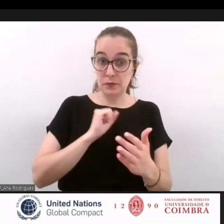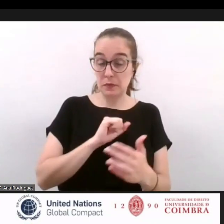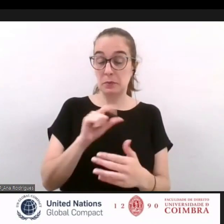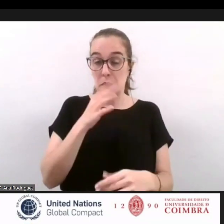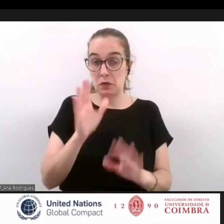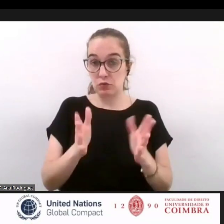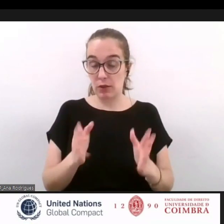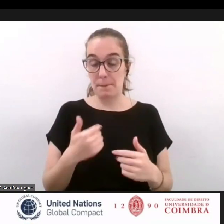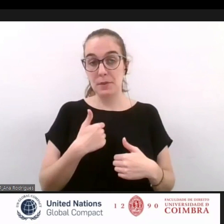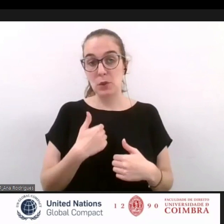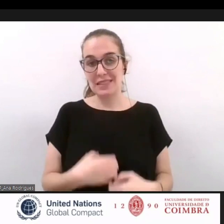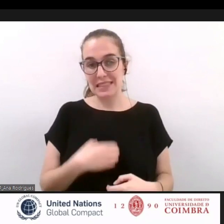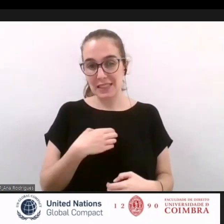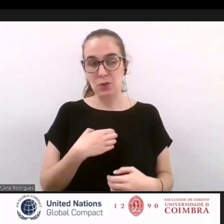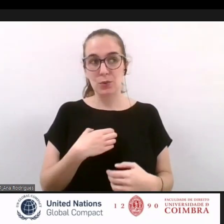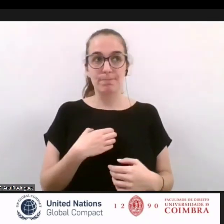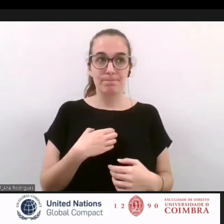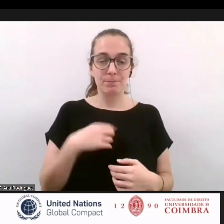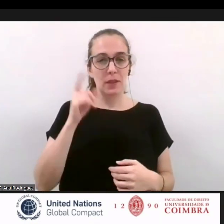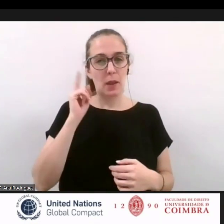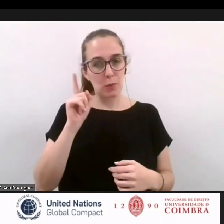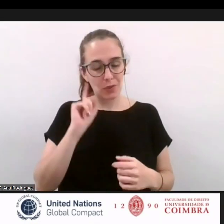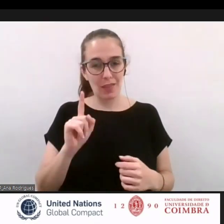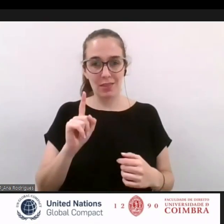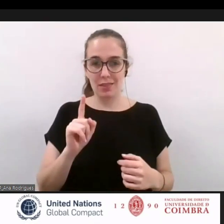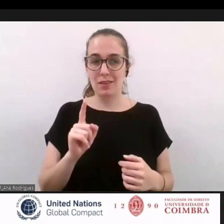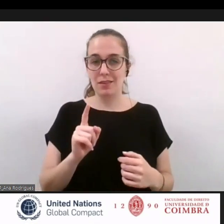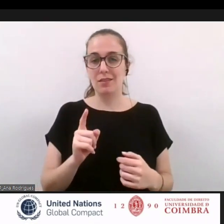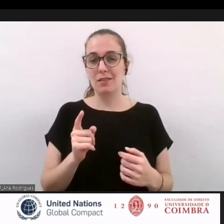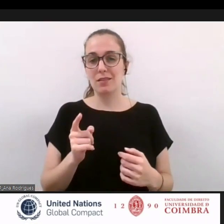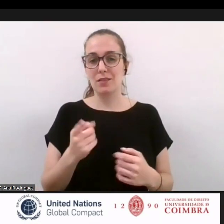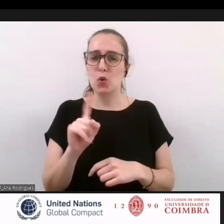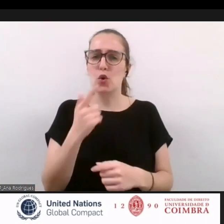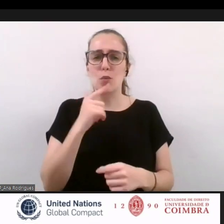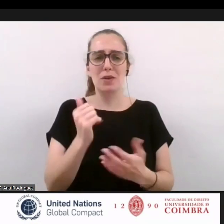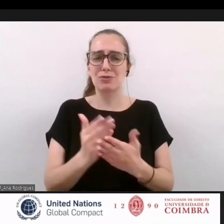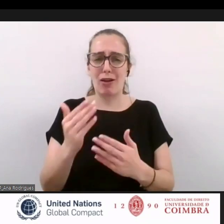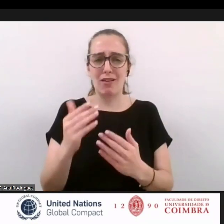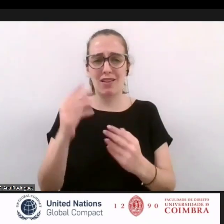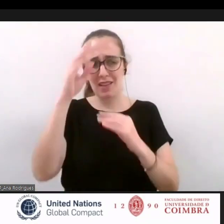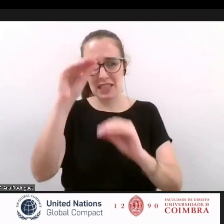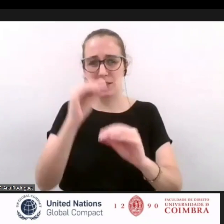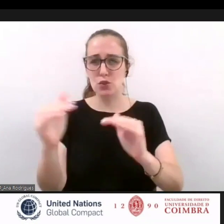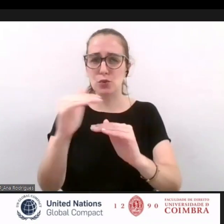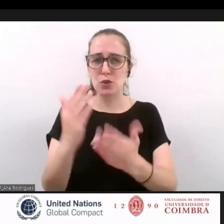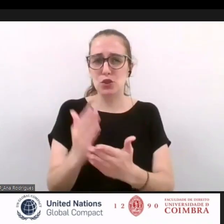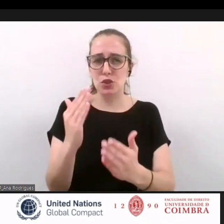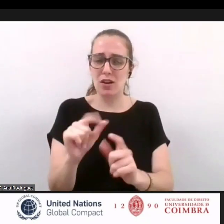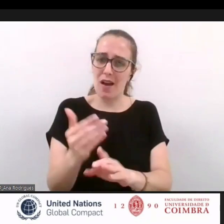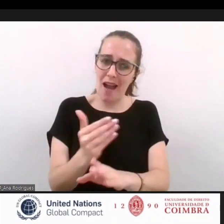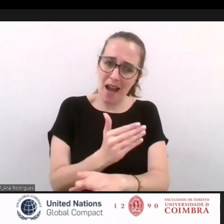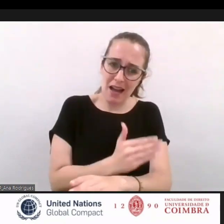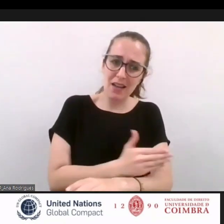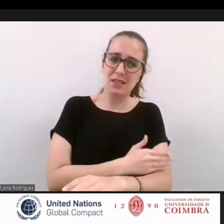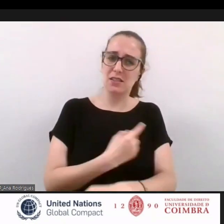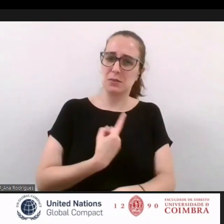inicial, que nós achamos muito importante, de facto, não se pode começar a falar nisto no ensino superior. É importante que seja considerada em todos